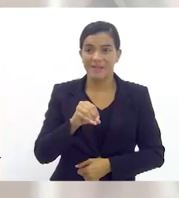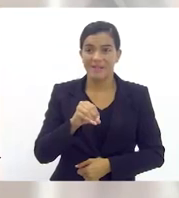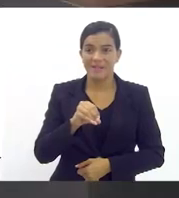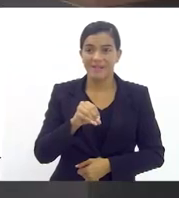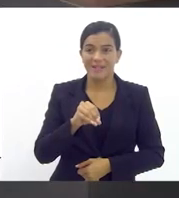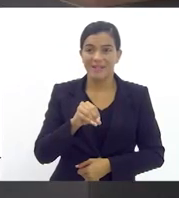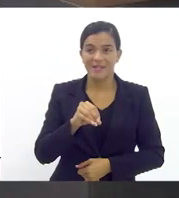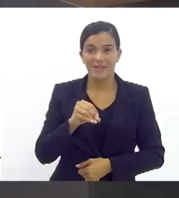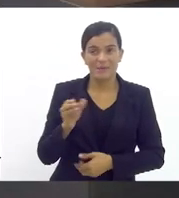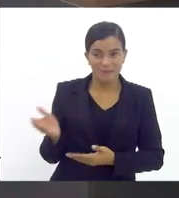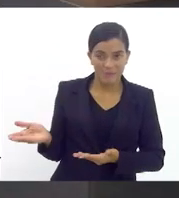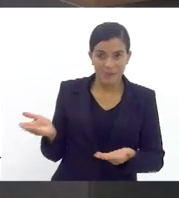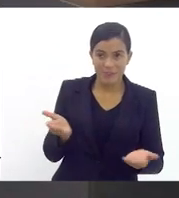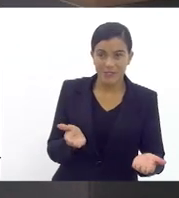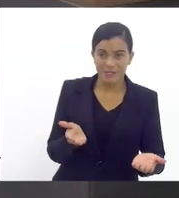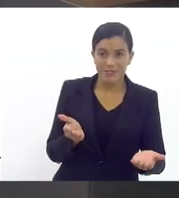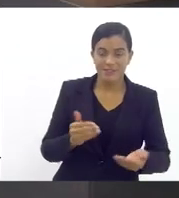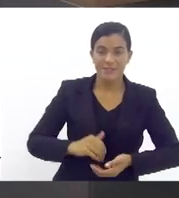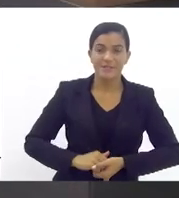Por gentileza,